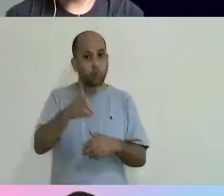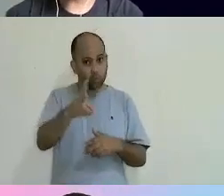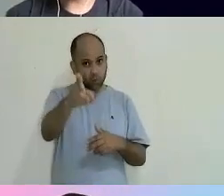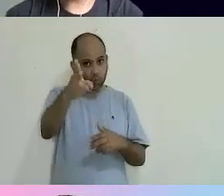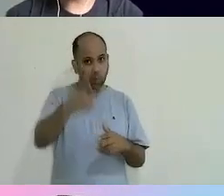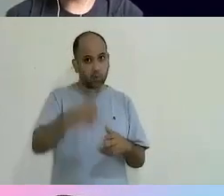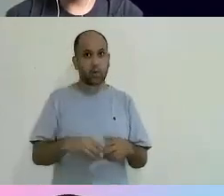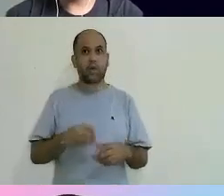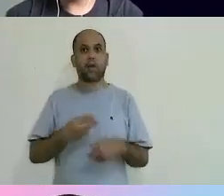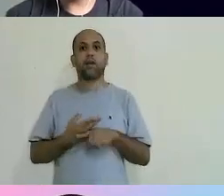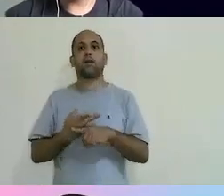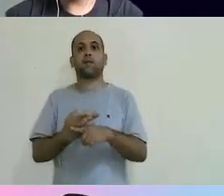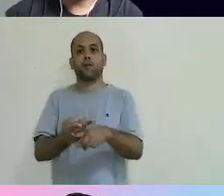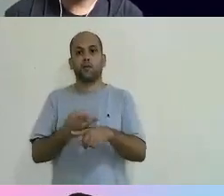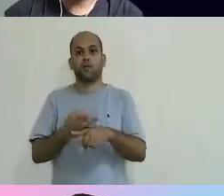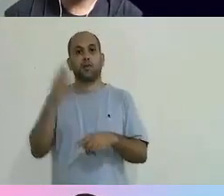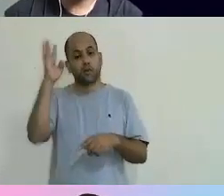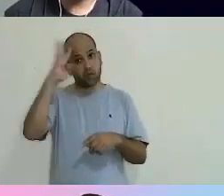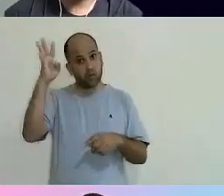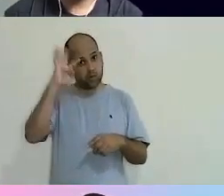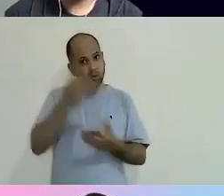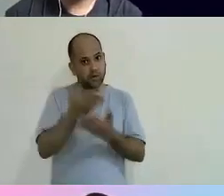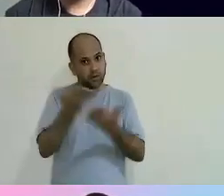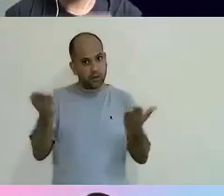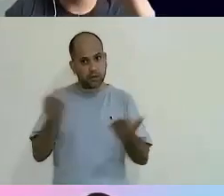dos sonhos de vocês.